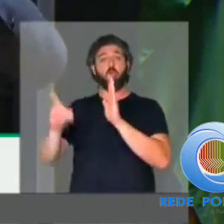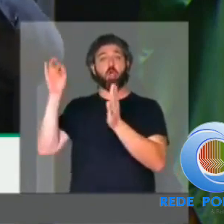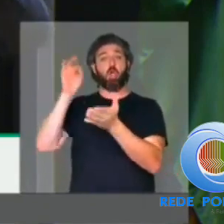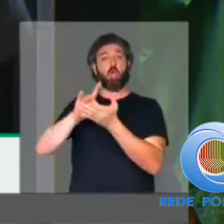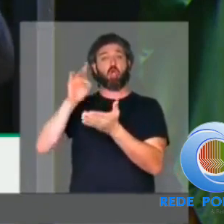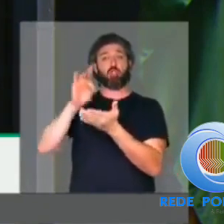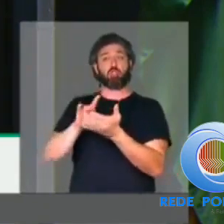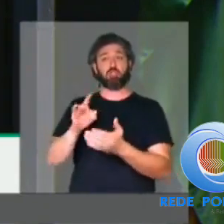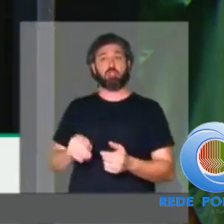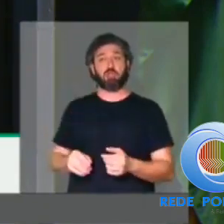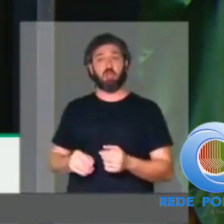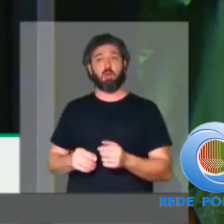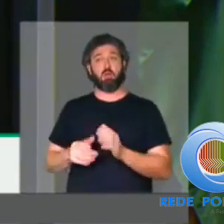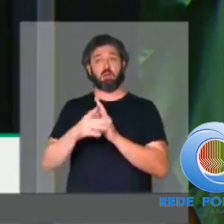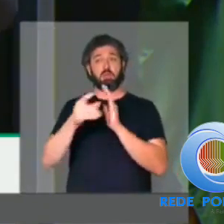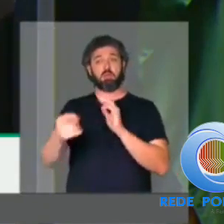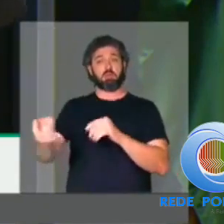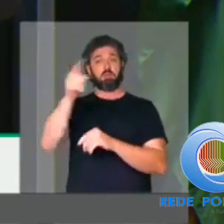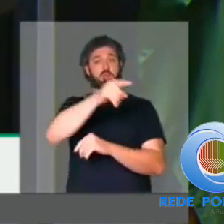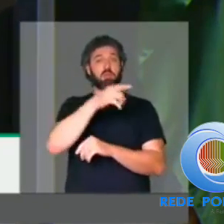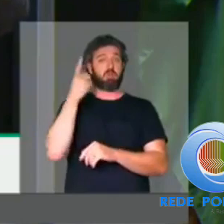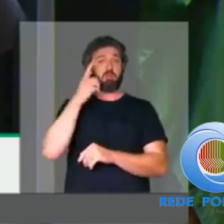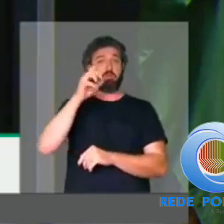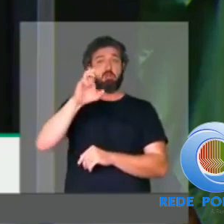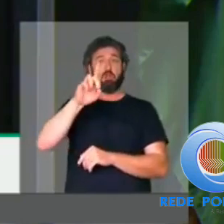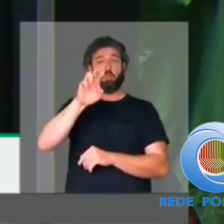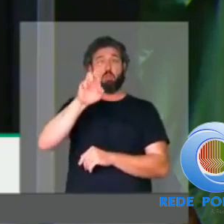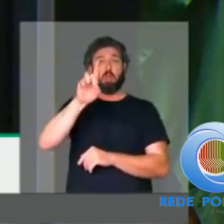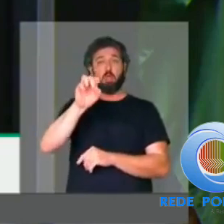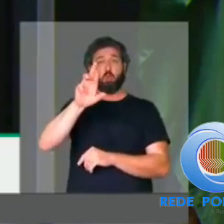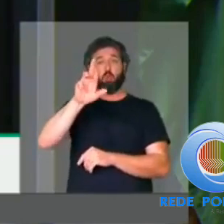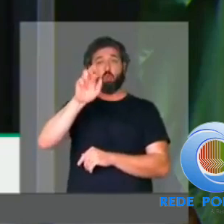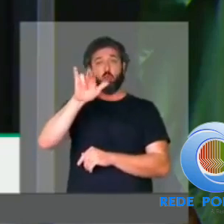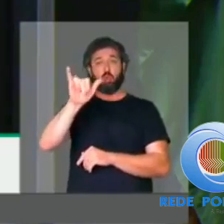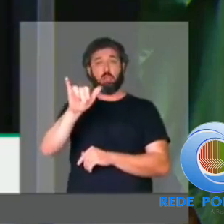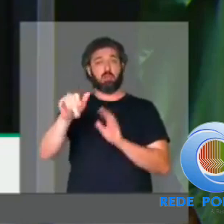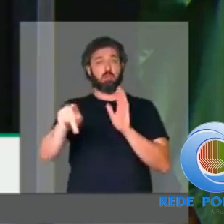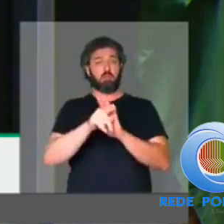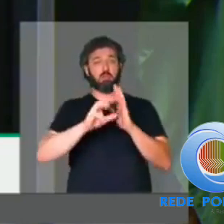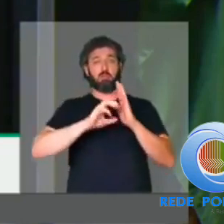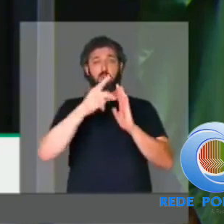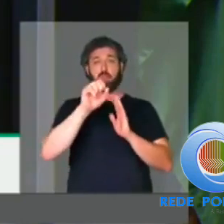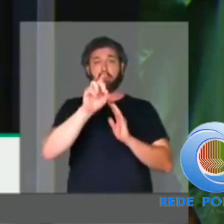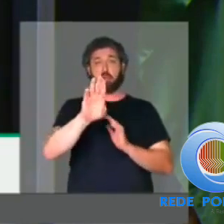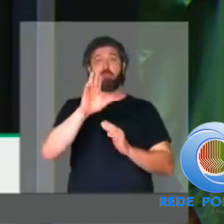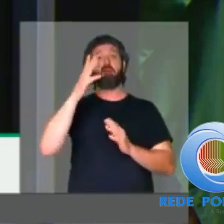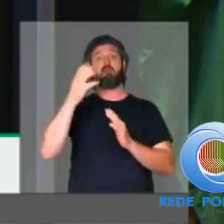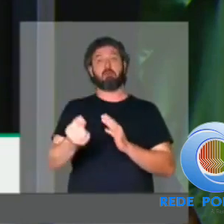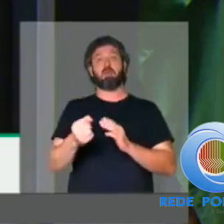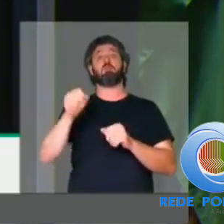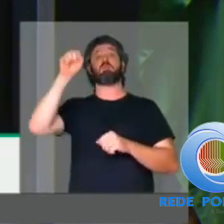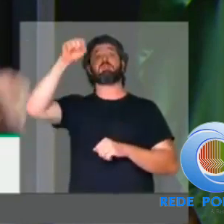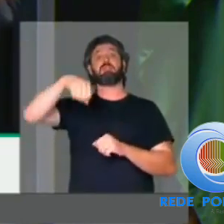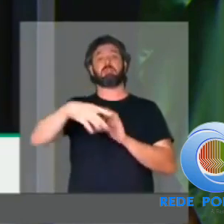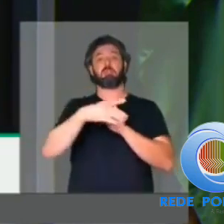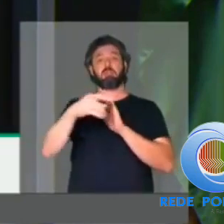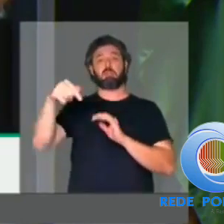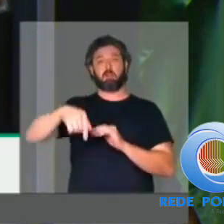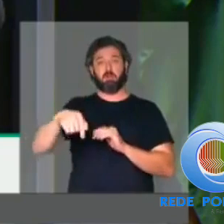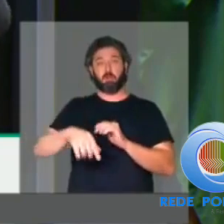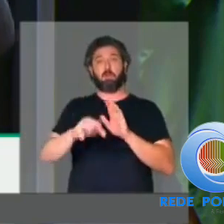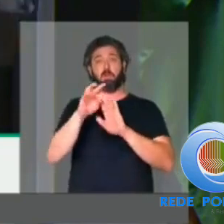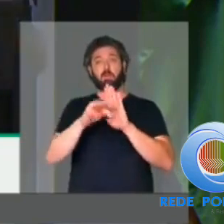original que foi destacado pelo deputado Eduardo Cury, do PSDB. Nós vamos destacar aqui